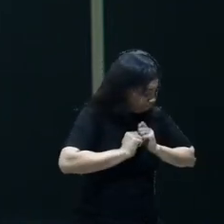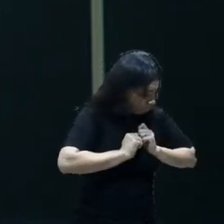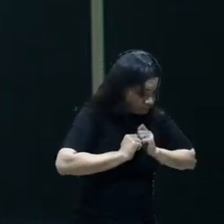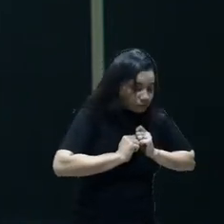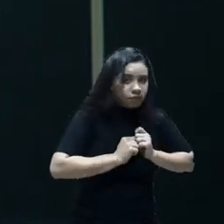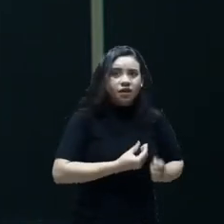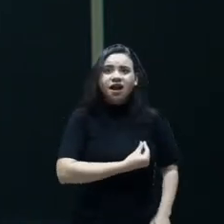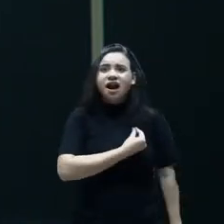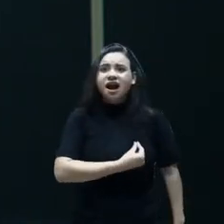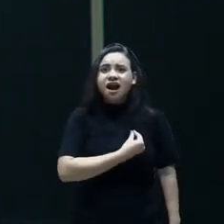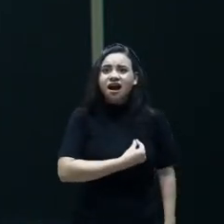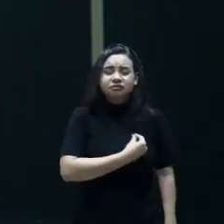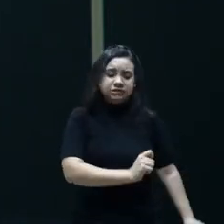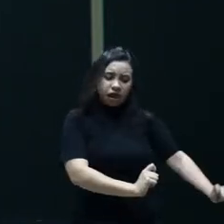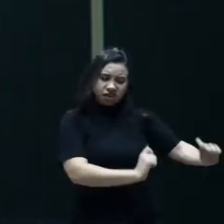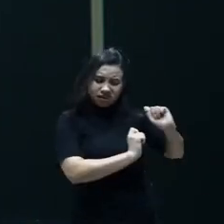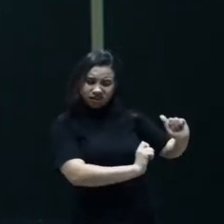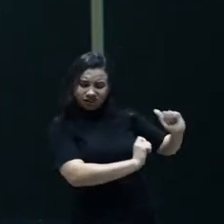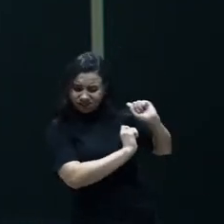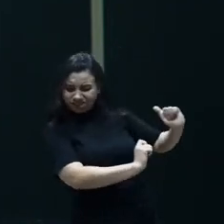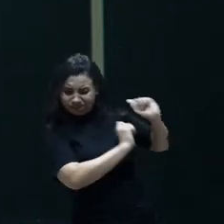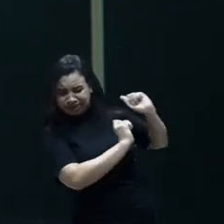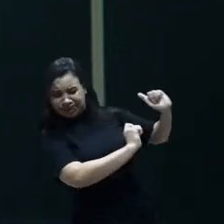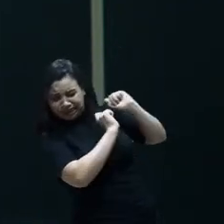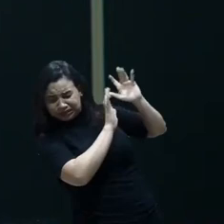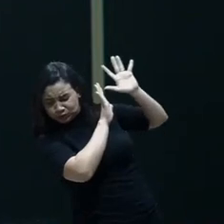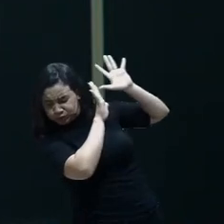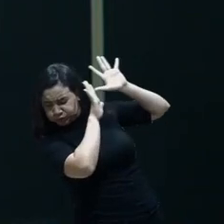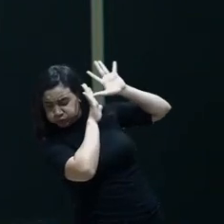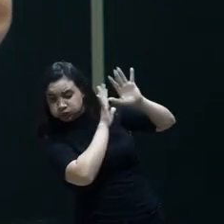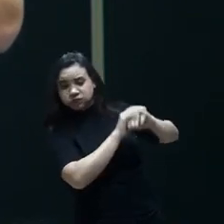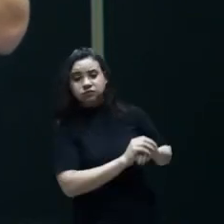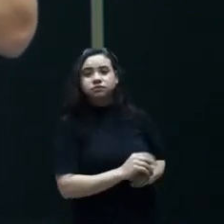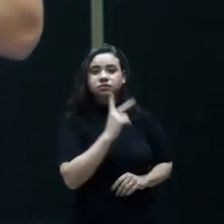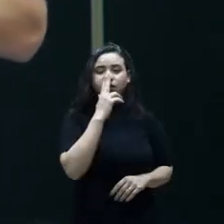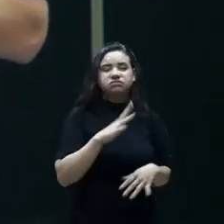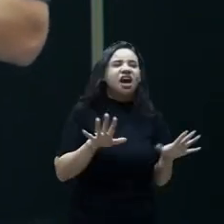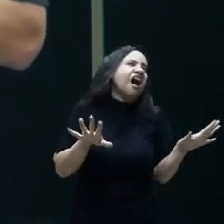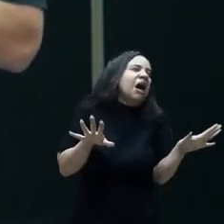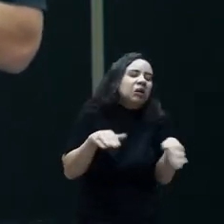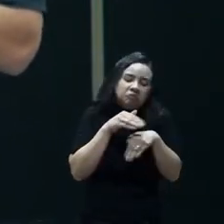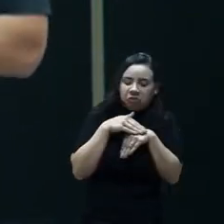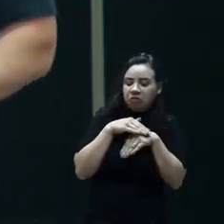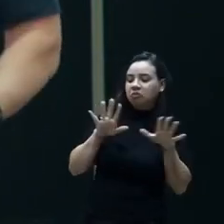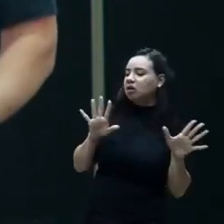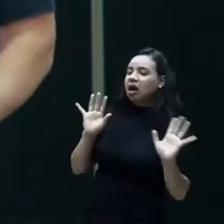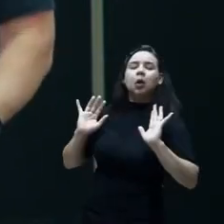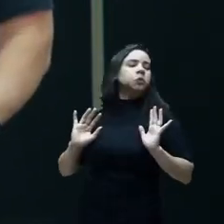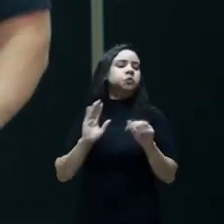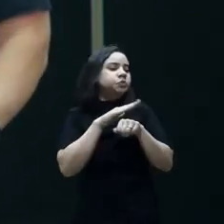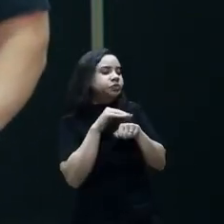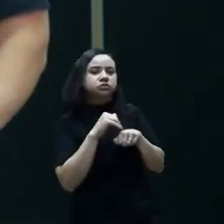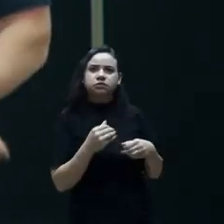Sua vida é cheia de tentação. Você vive cheio de mimimi, de dododói. Quem